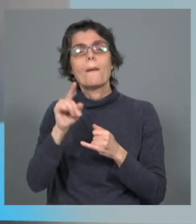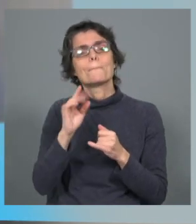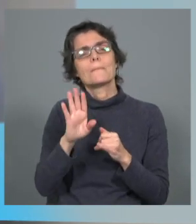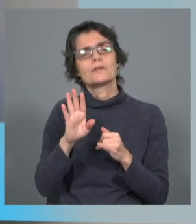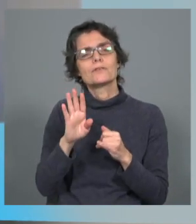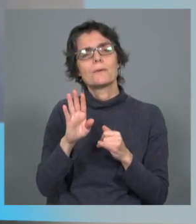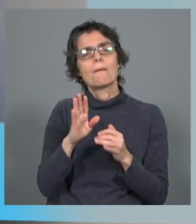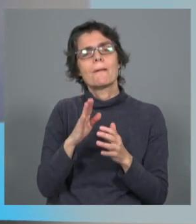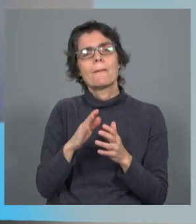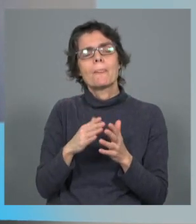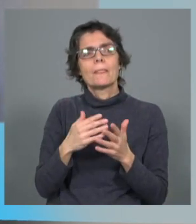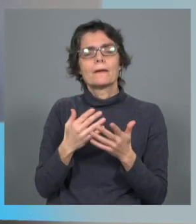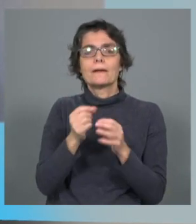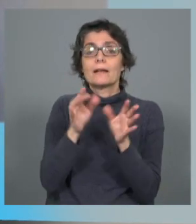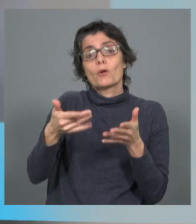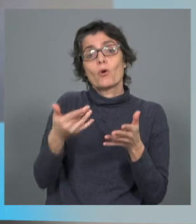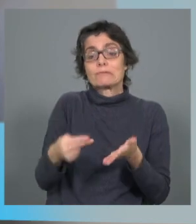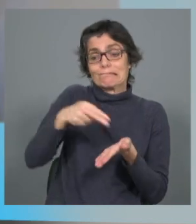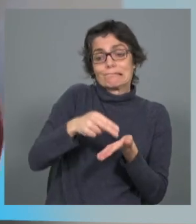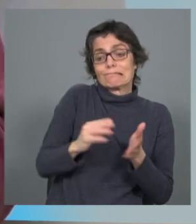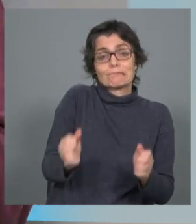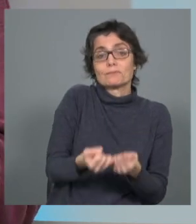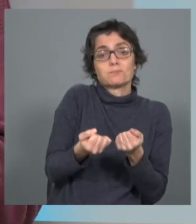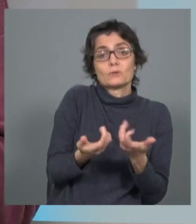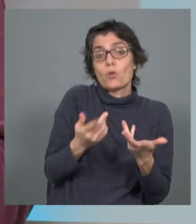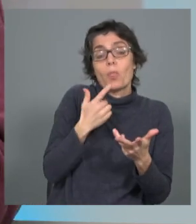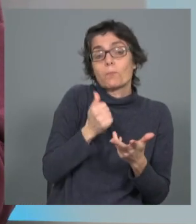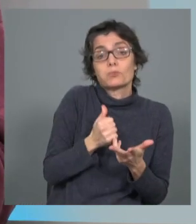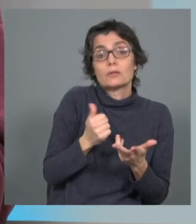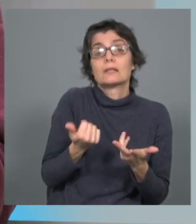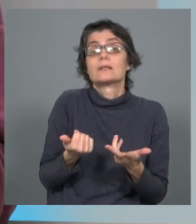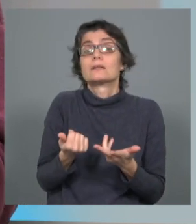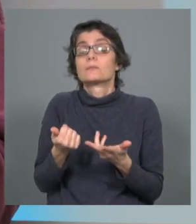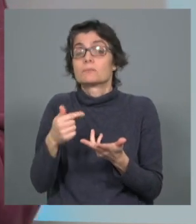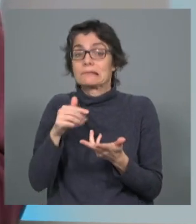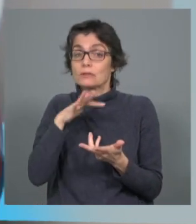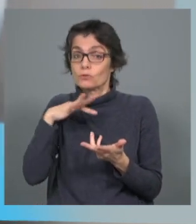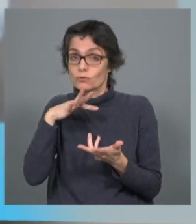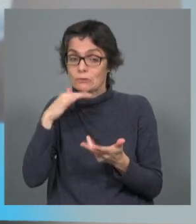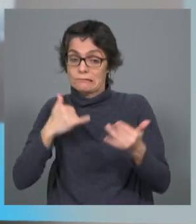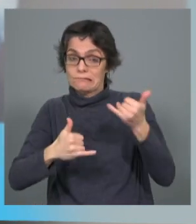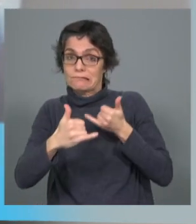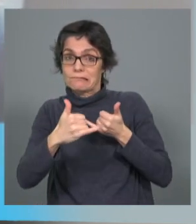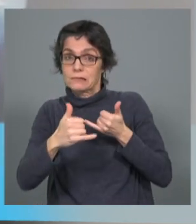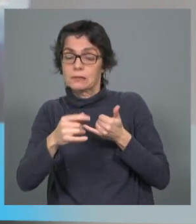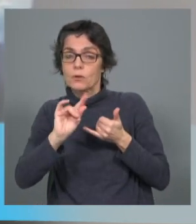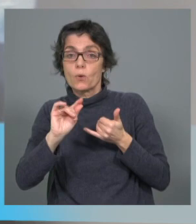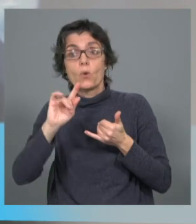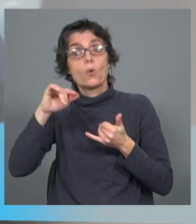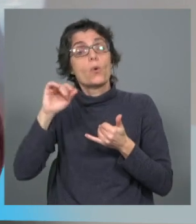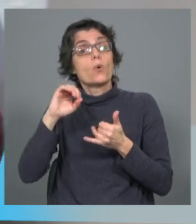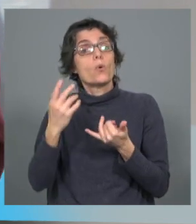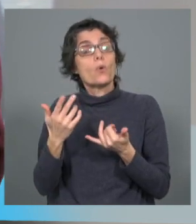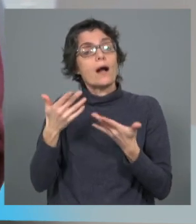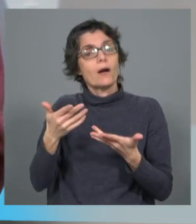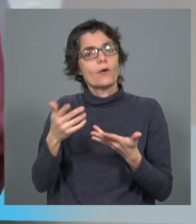sentido porque não podemos juntar-nos nas nossas comunidades, vamos juntar-nos em família, isso seria a substituição, ou a alternativa. Agora